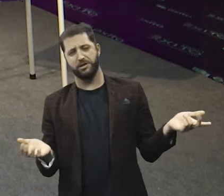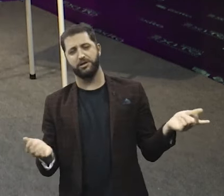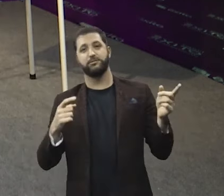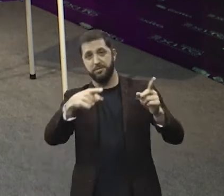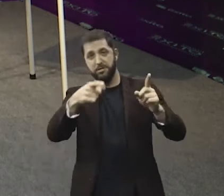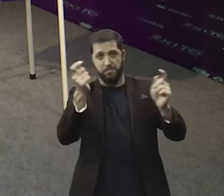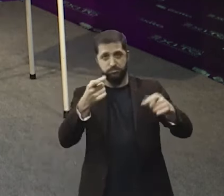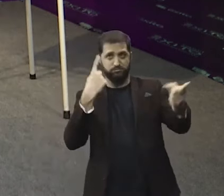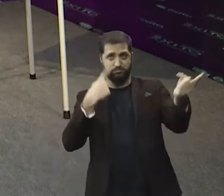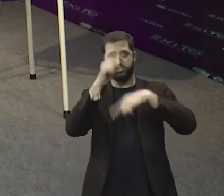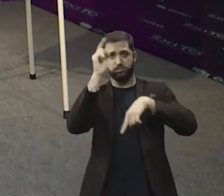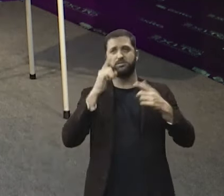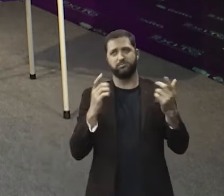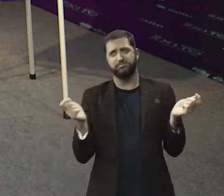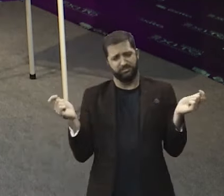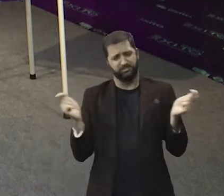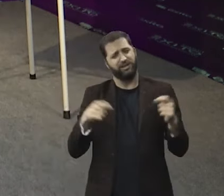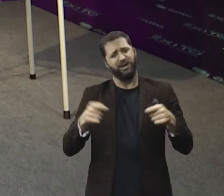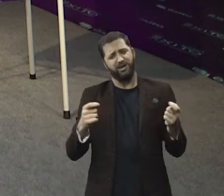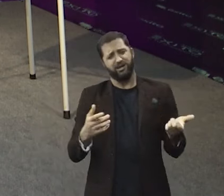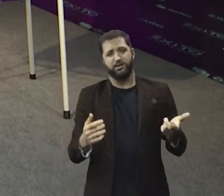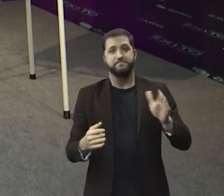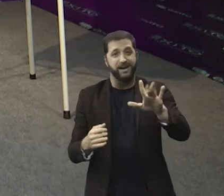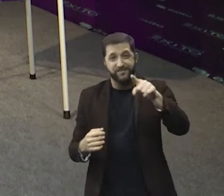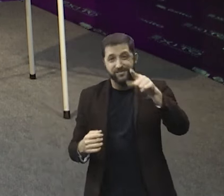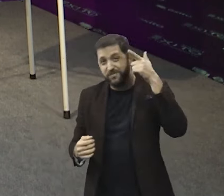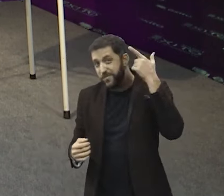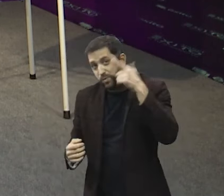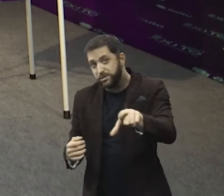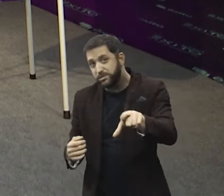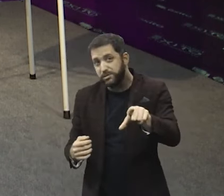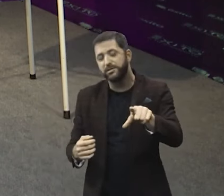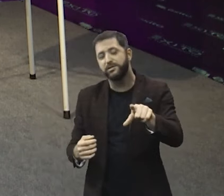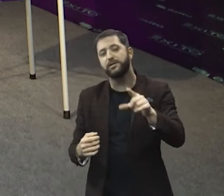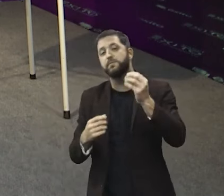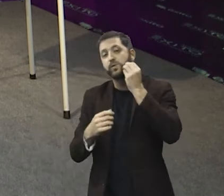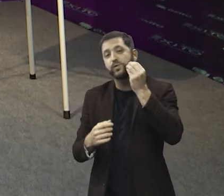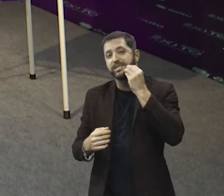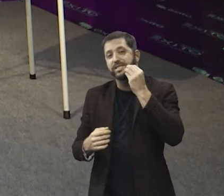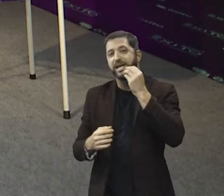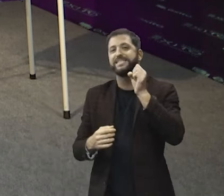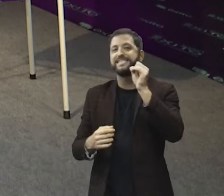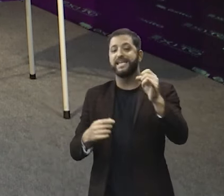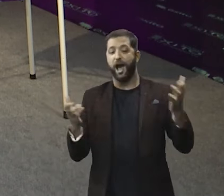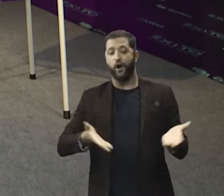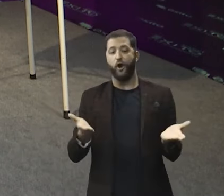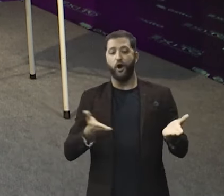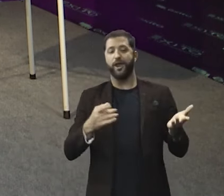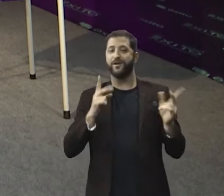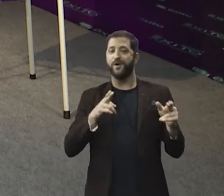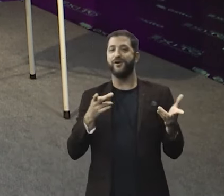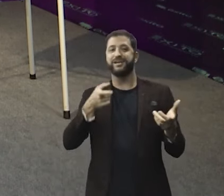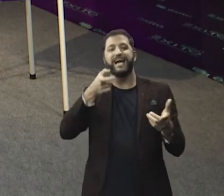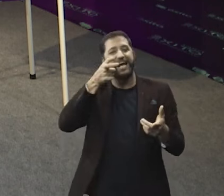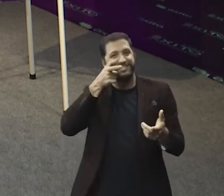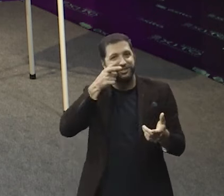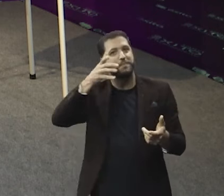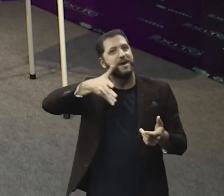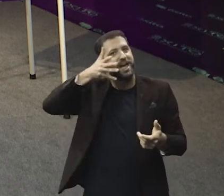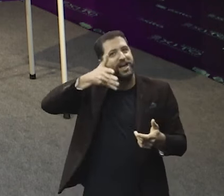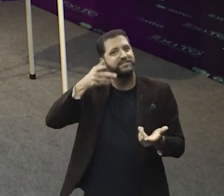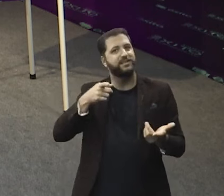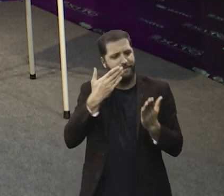Tem mas você só vai conseguir ter essas oportunidades se você fizer o que você tá fazendo agora assistindo essas palestras